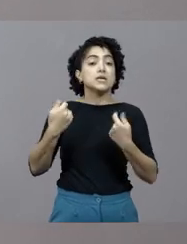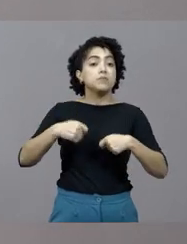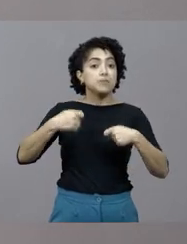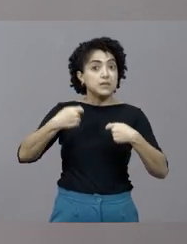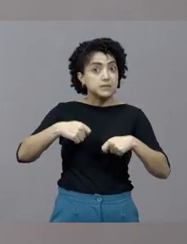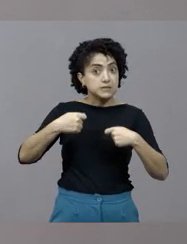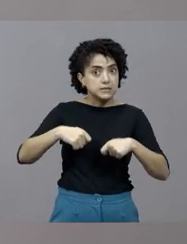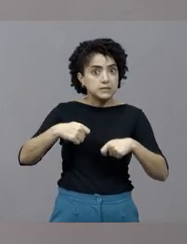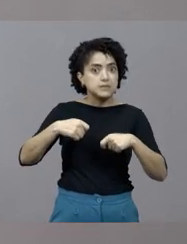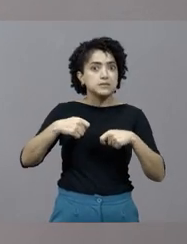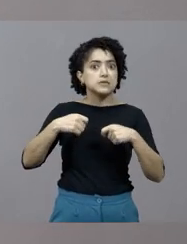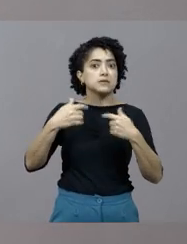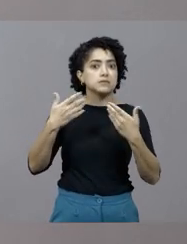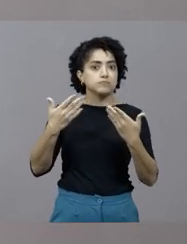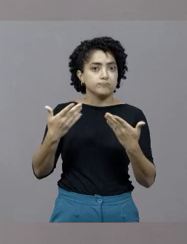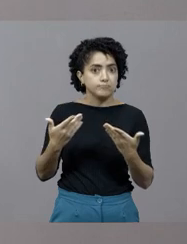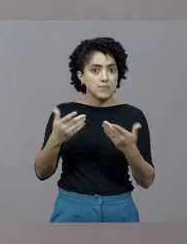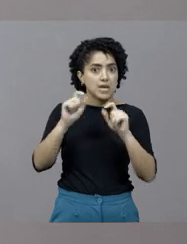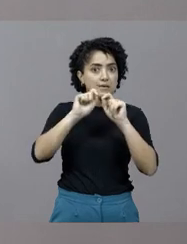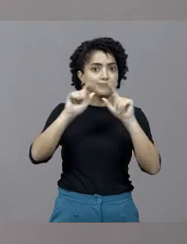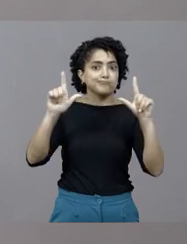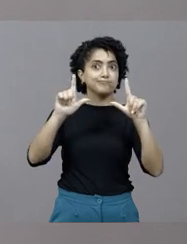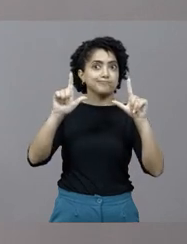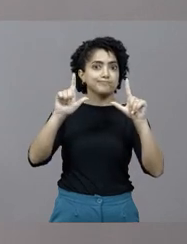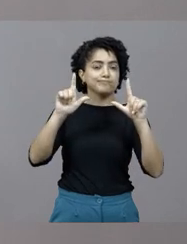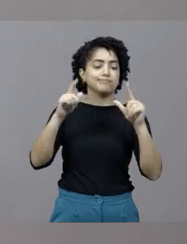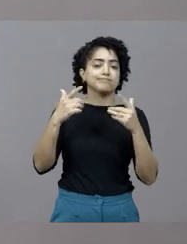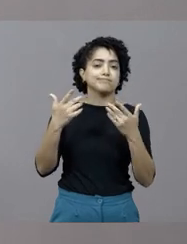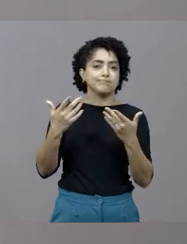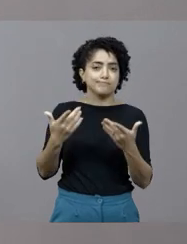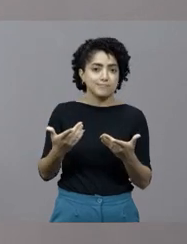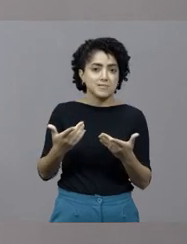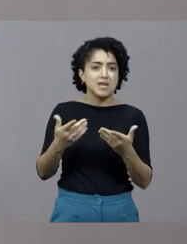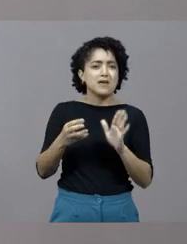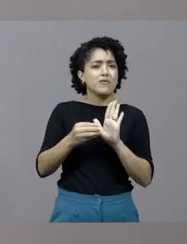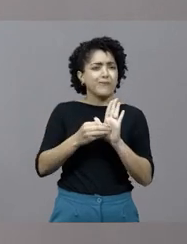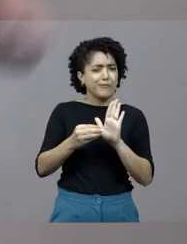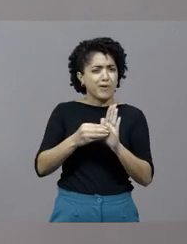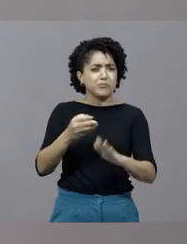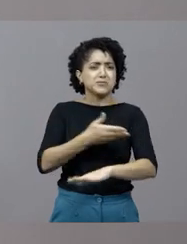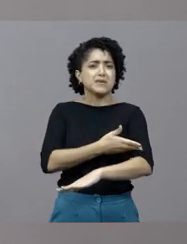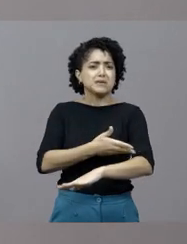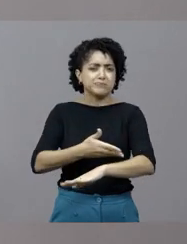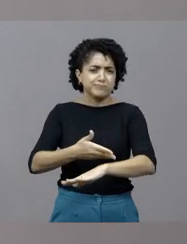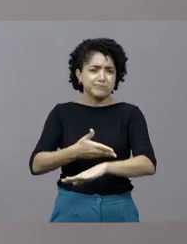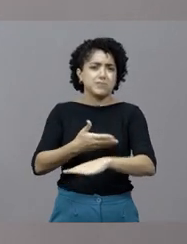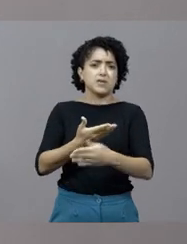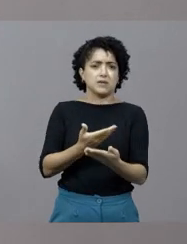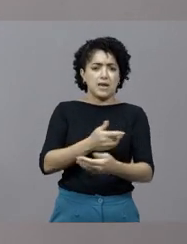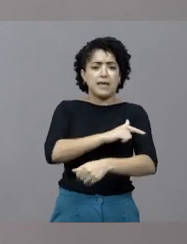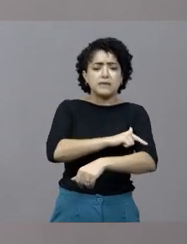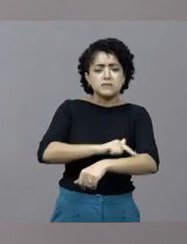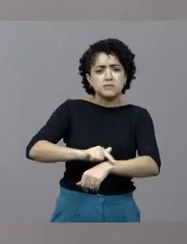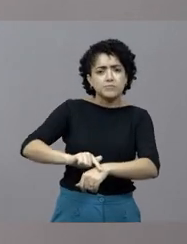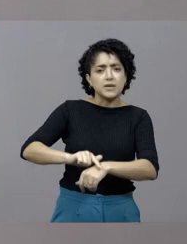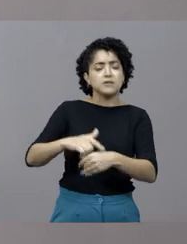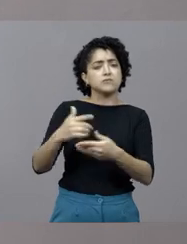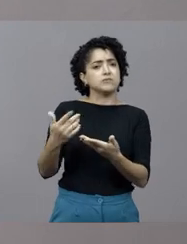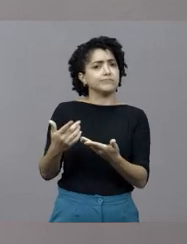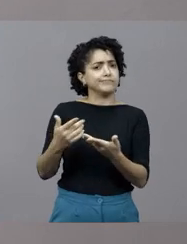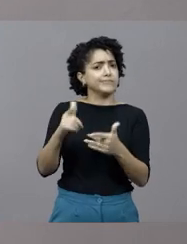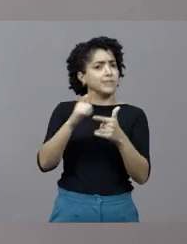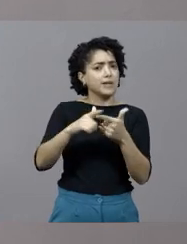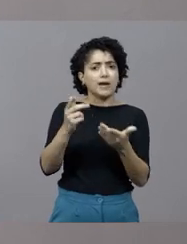despertar em muito o alerta da falta de moralidade? Opa, tem alguma coisa imoral acontecendo